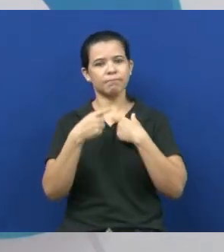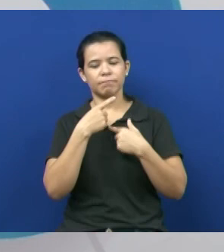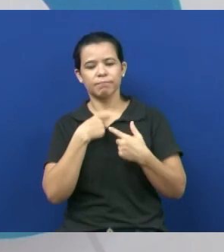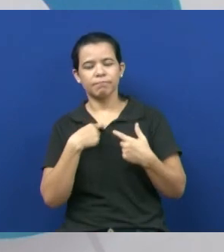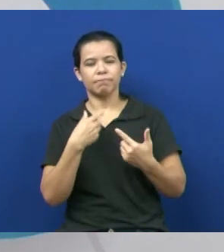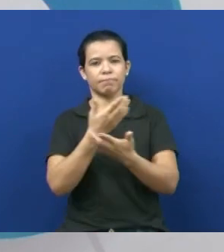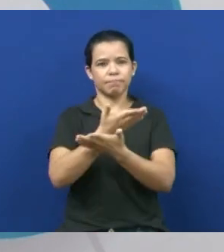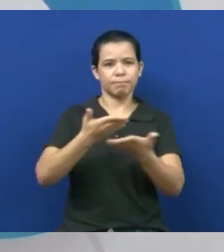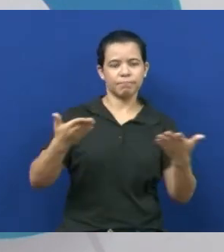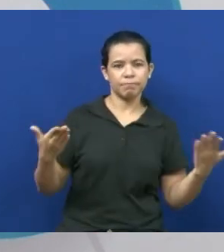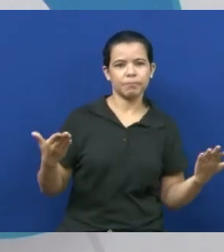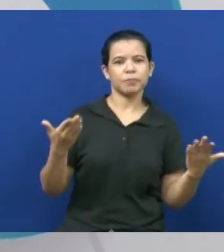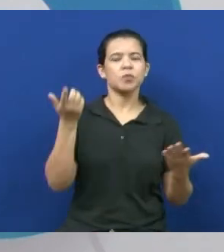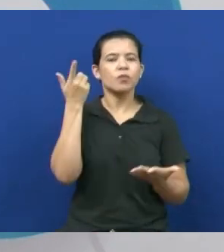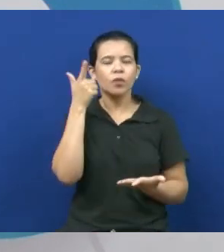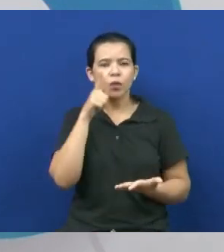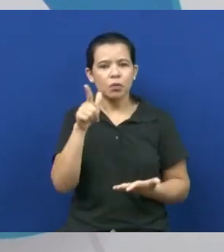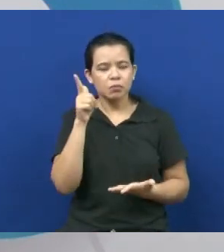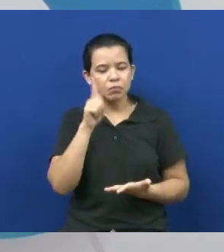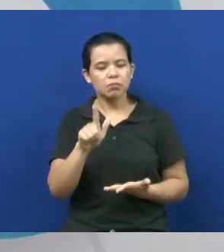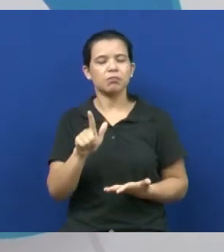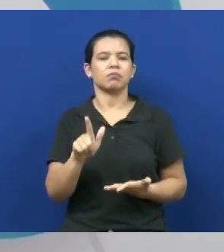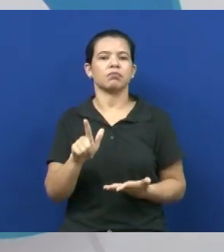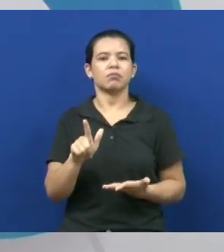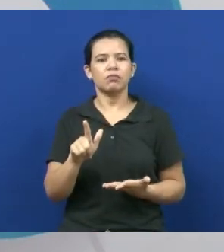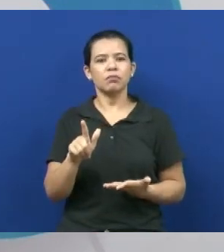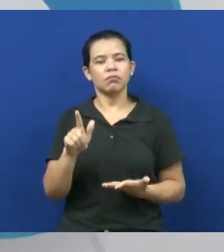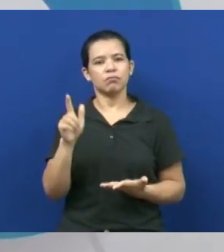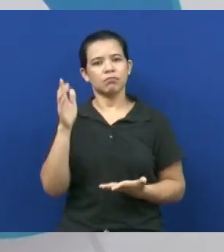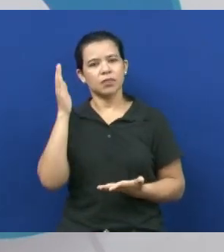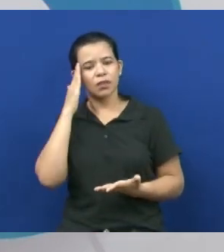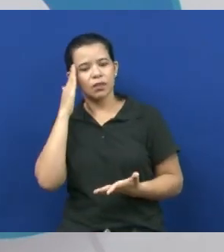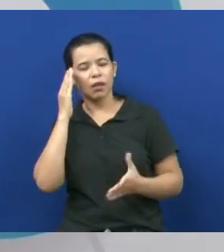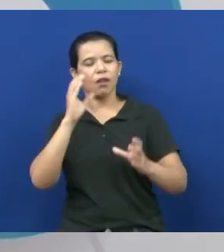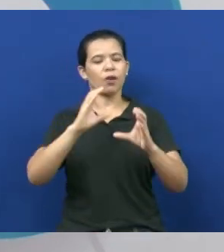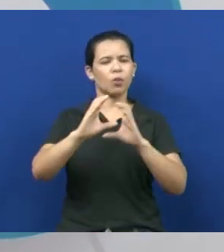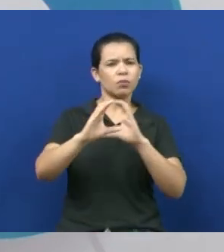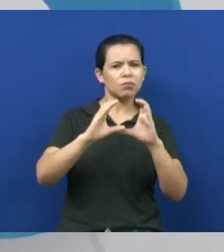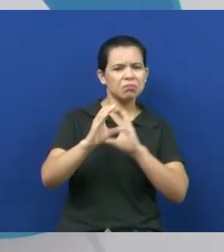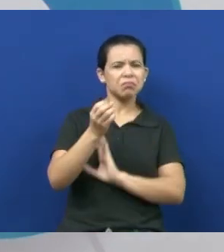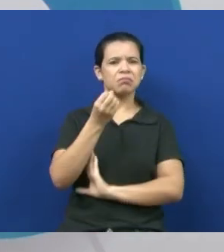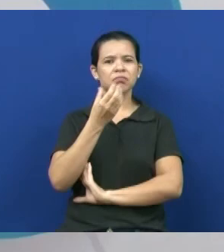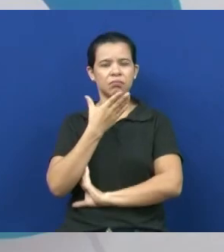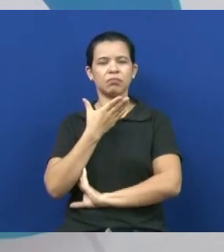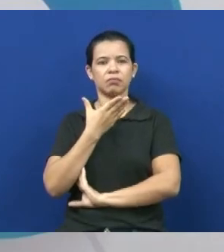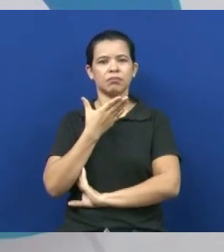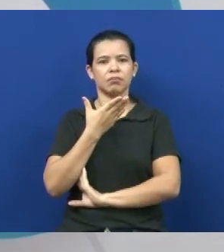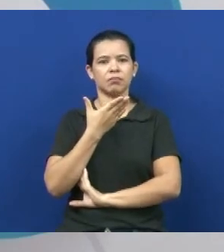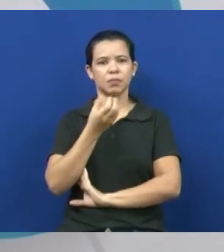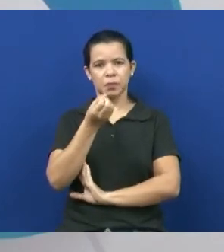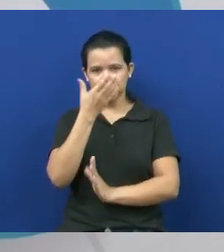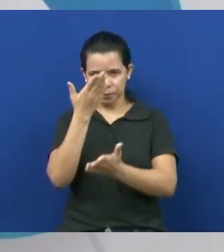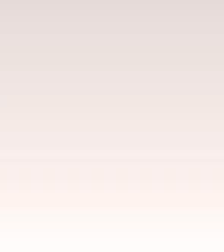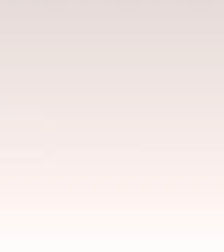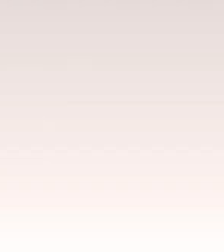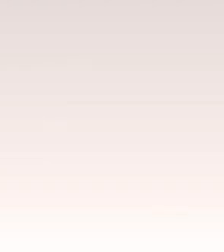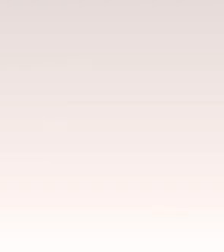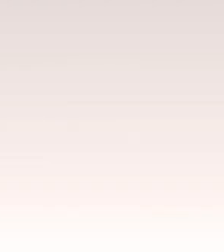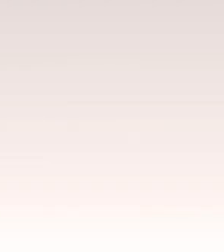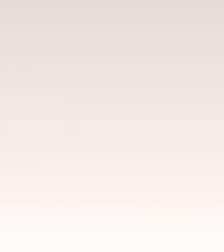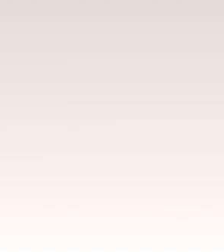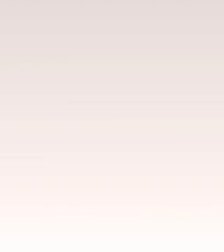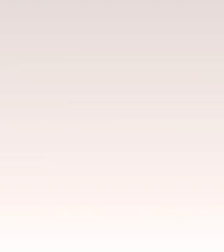tenhamos conseguido, né, fazer uma comunicação compreensível e bons estudos.